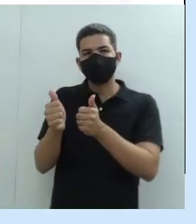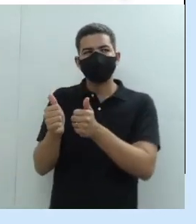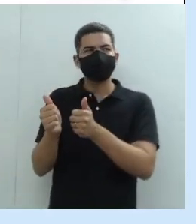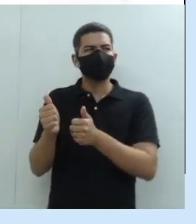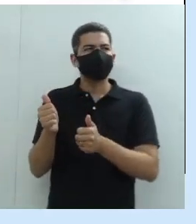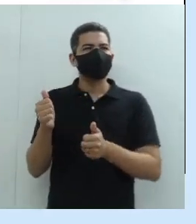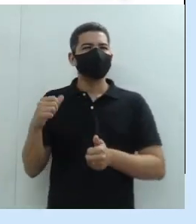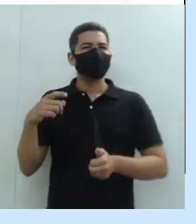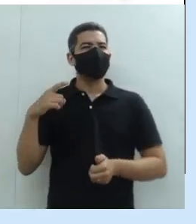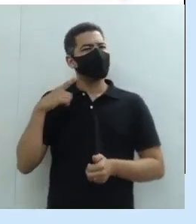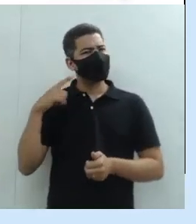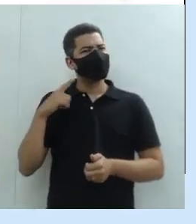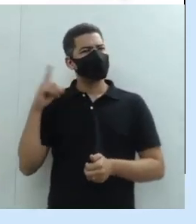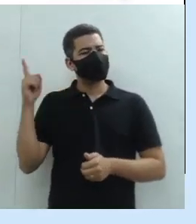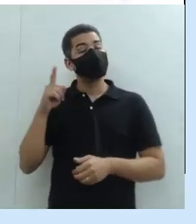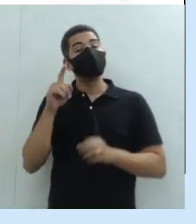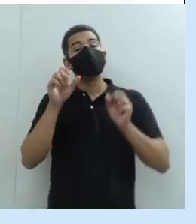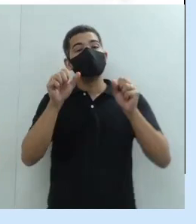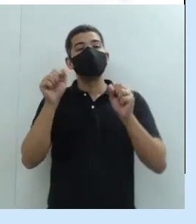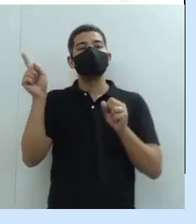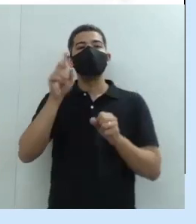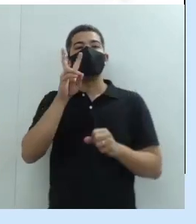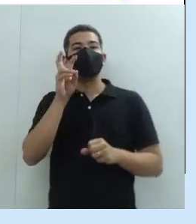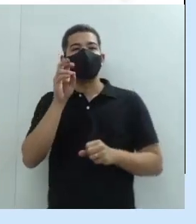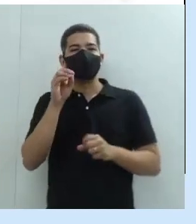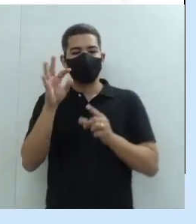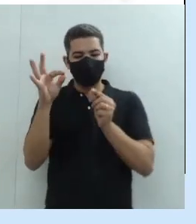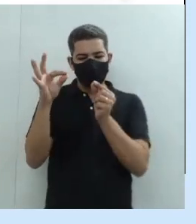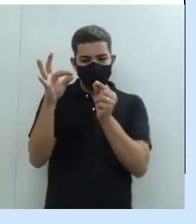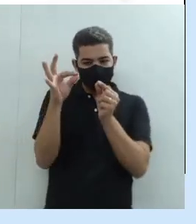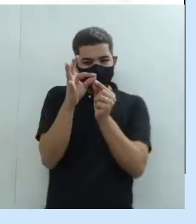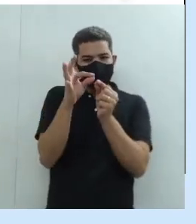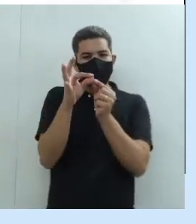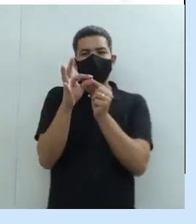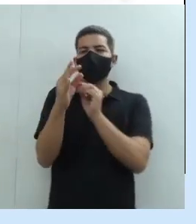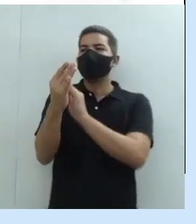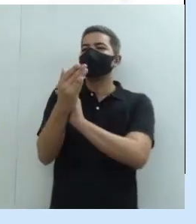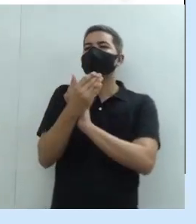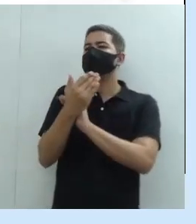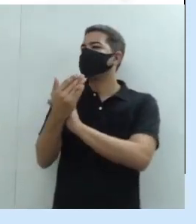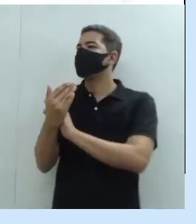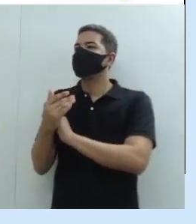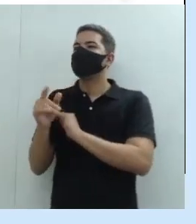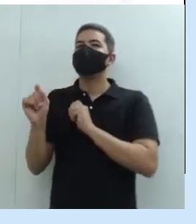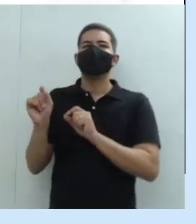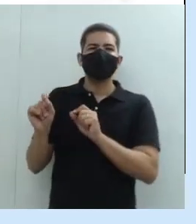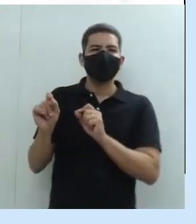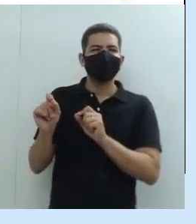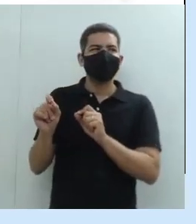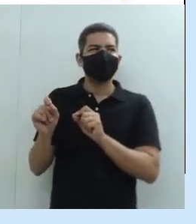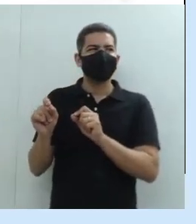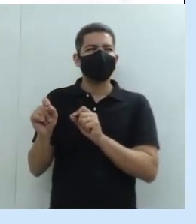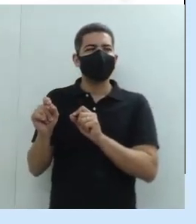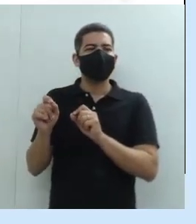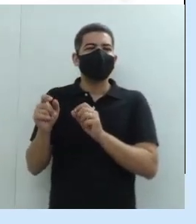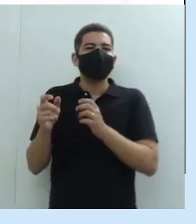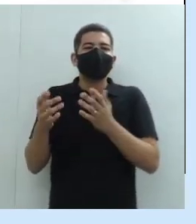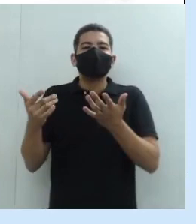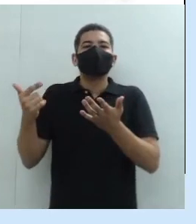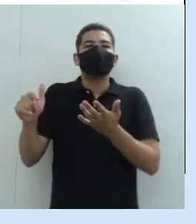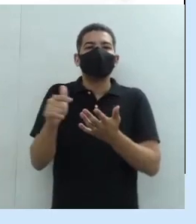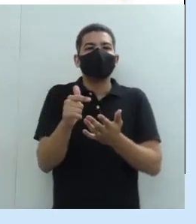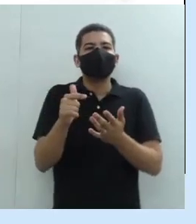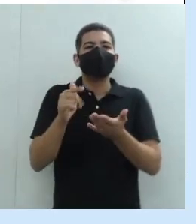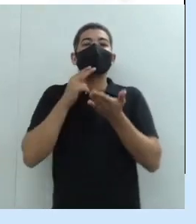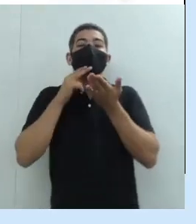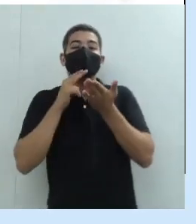Então, nesse caso aí, provavelmente a avó queria que alguém passasse a linha pelo buraco da agulha, então